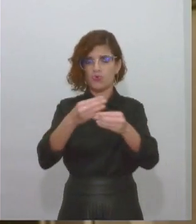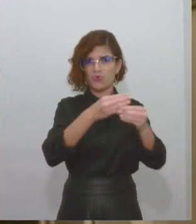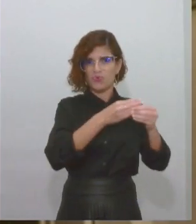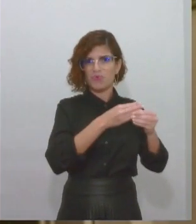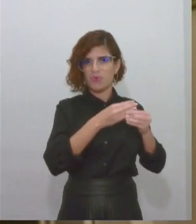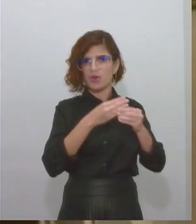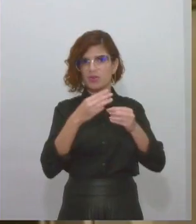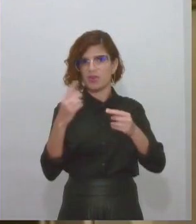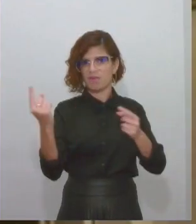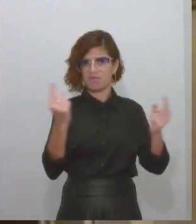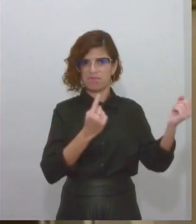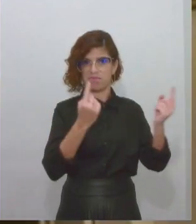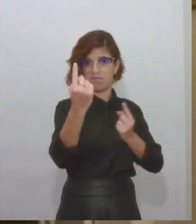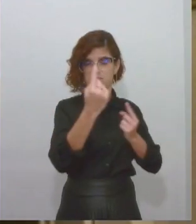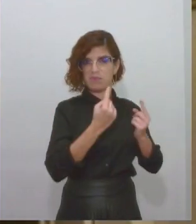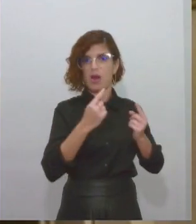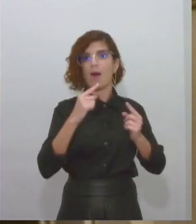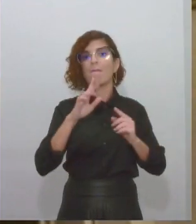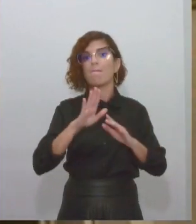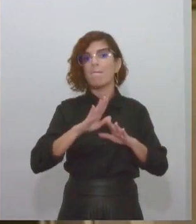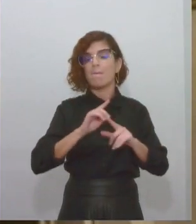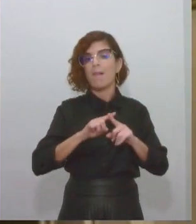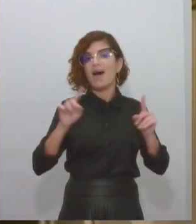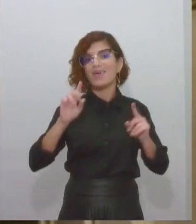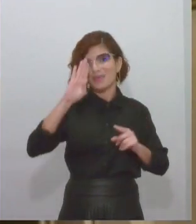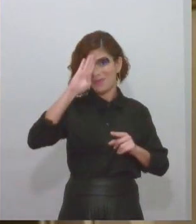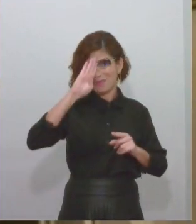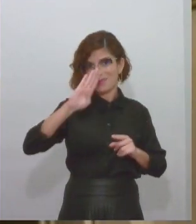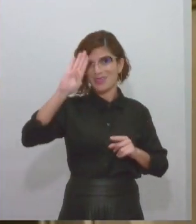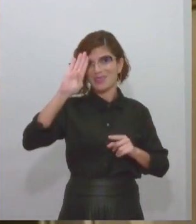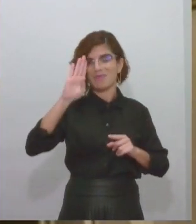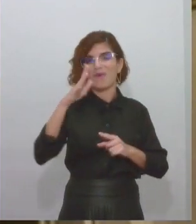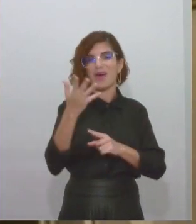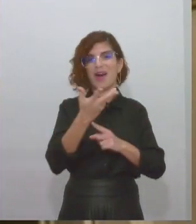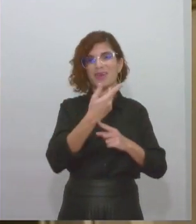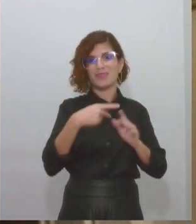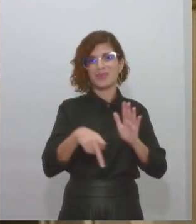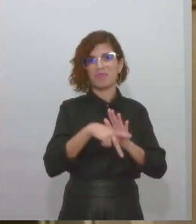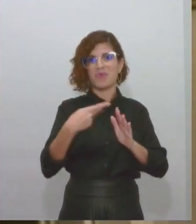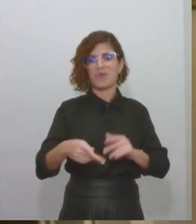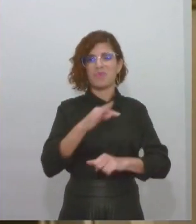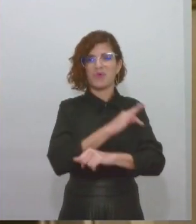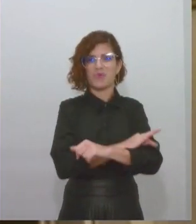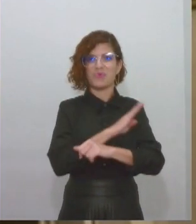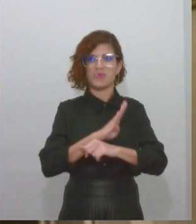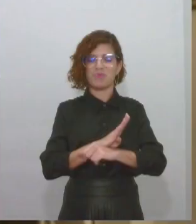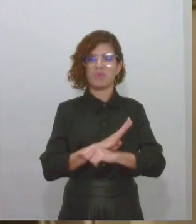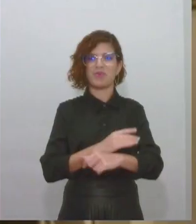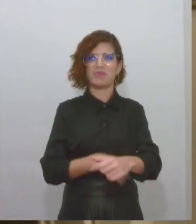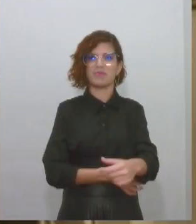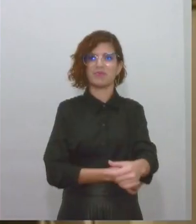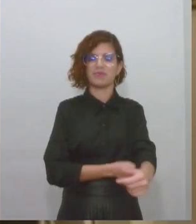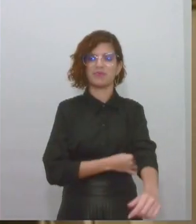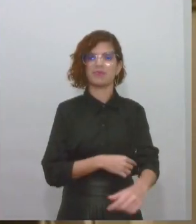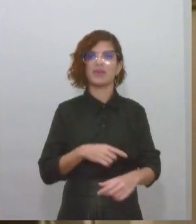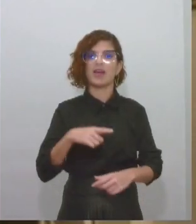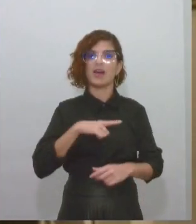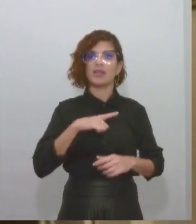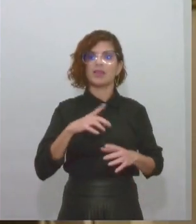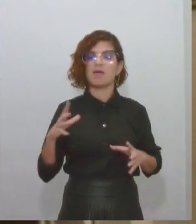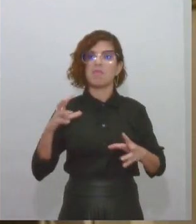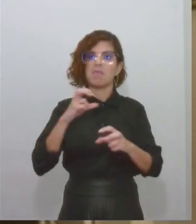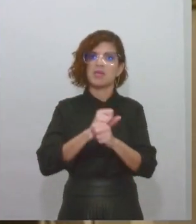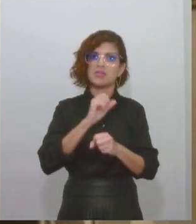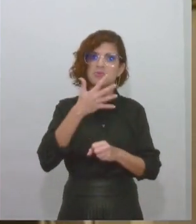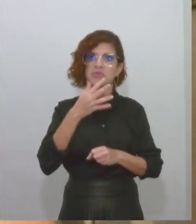esse palco é basicamente para artistas da cidade. Nós temos em torno de 30 atrações, de 30 bandas de músicas de todas as